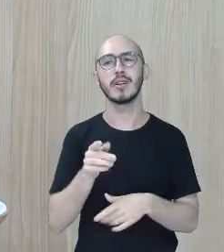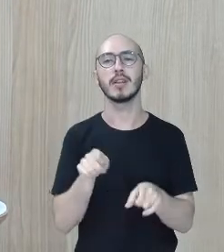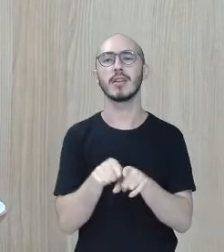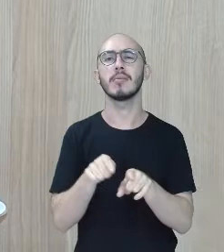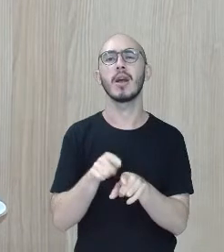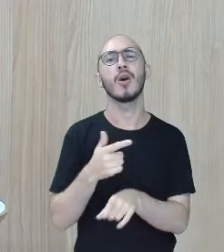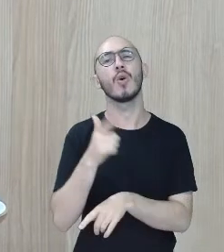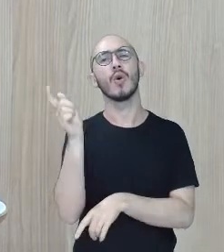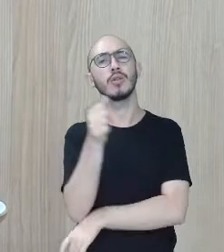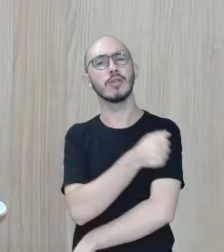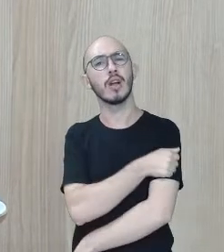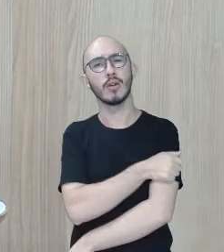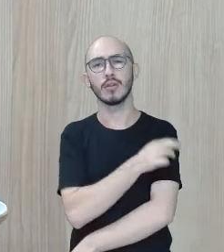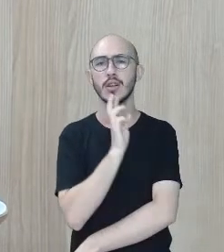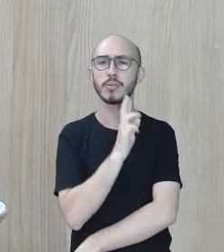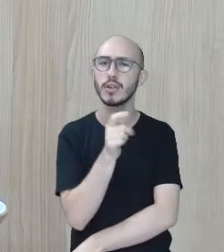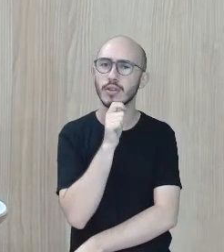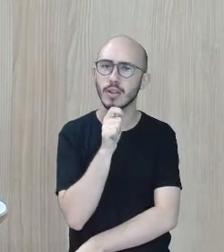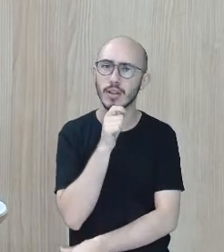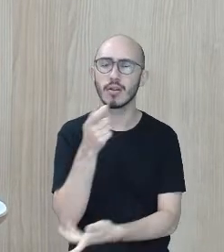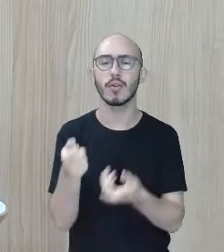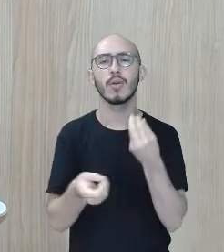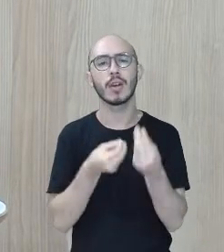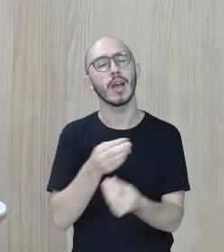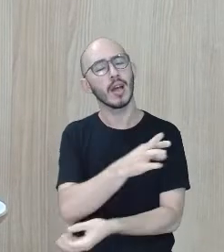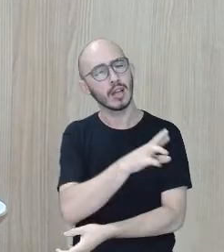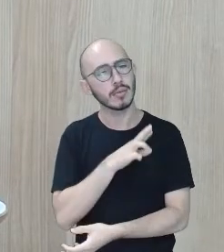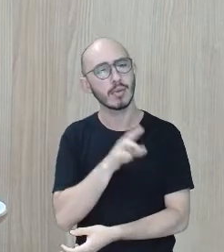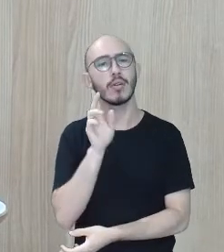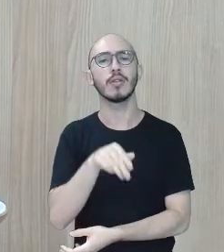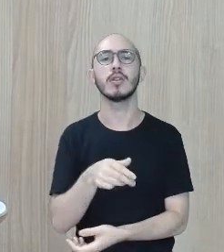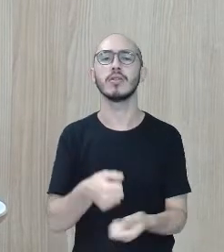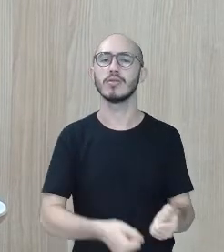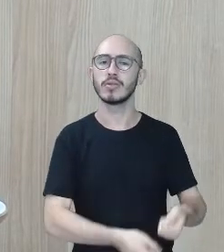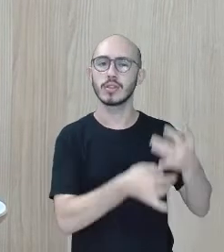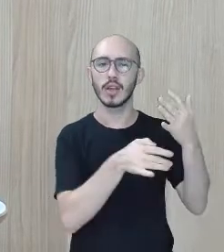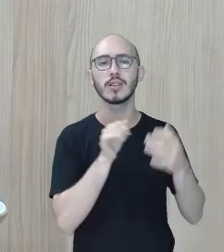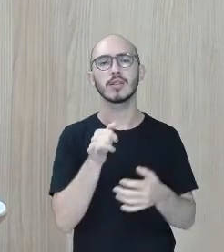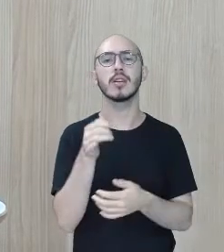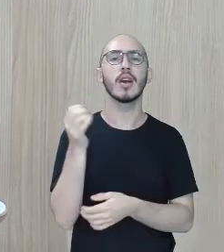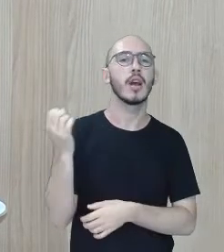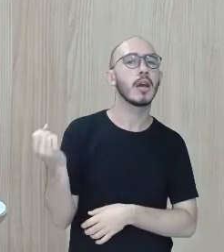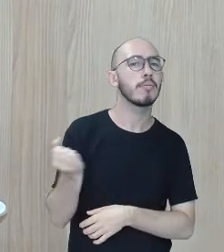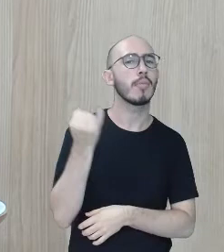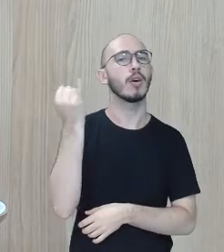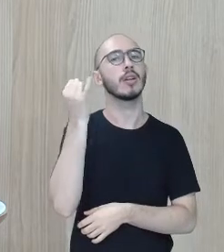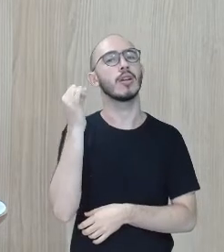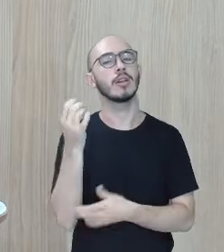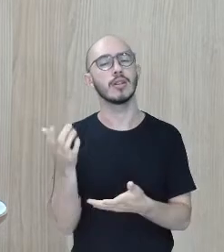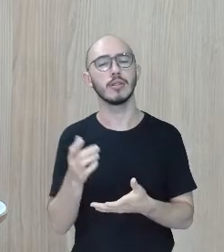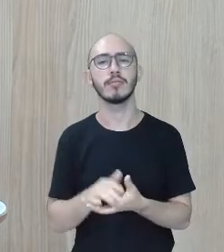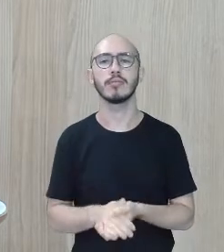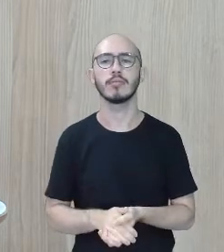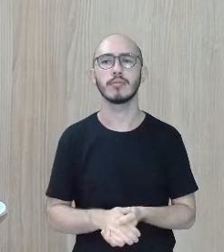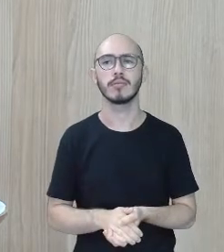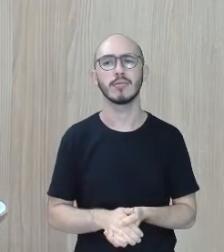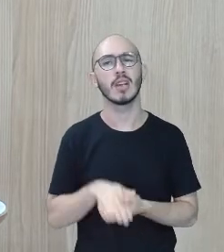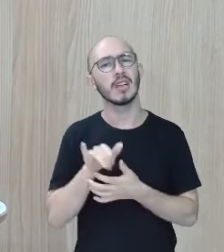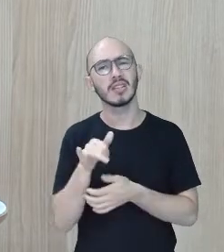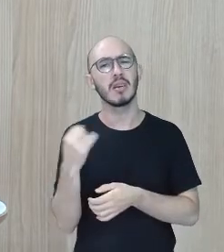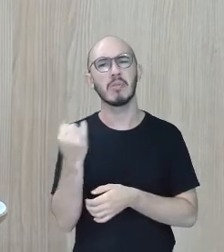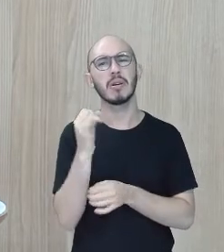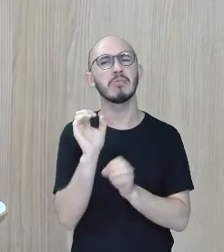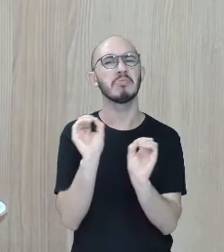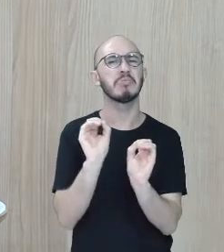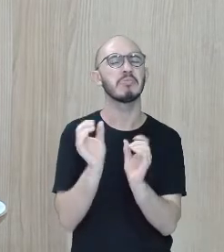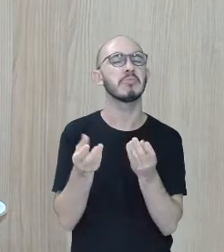os outros que não responderam ainda, respondam. Coloquem aí no chat se vocês acham que é importante, dizendo sim. Se achar que não é tão